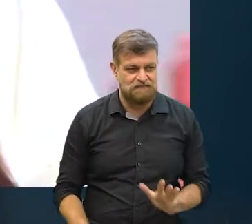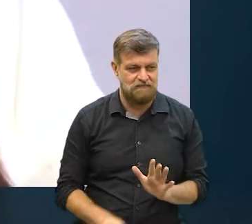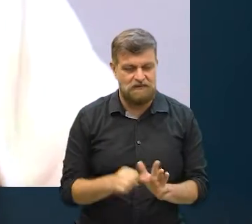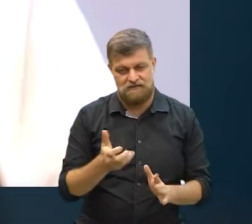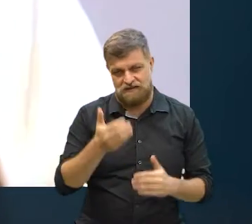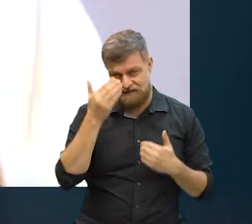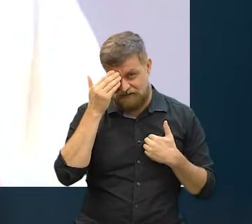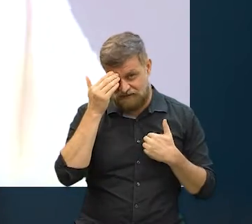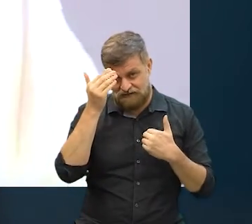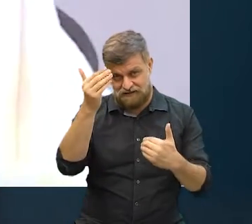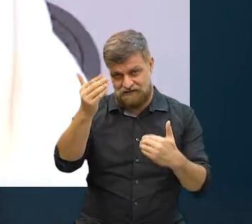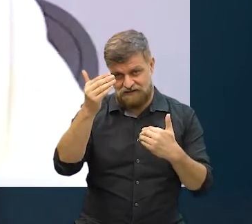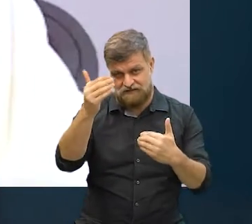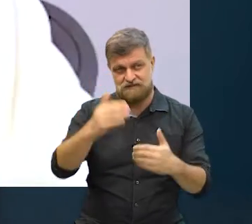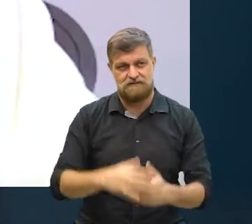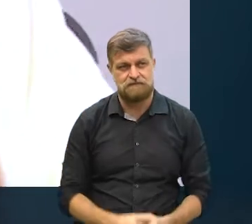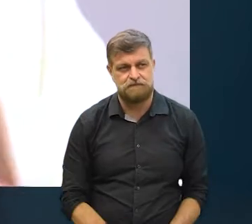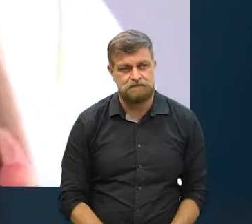Primeiramente, né, muito obrigada.